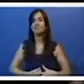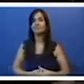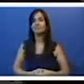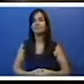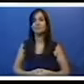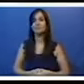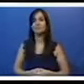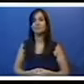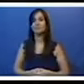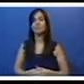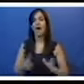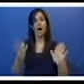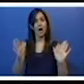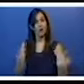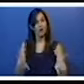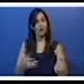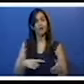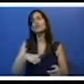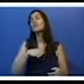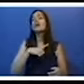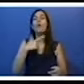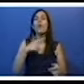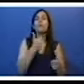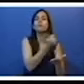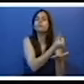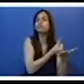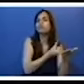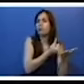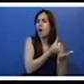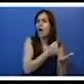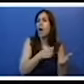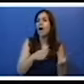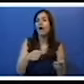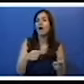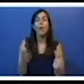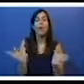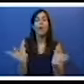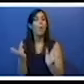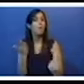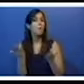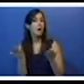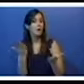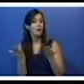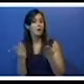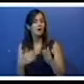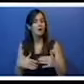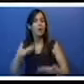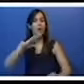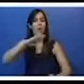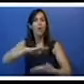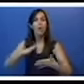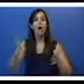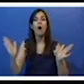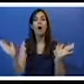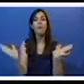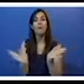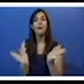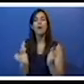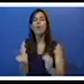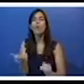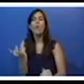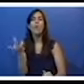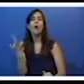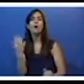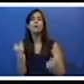três agora eu tenho o hexágono comparando com o trapézio quantos trapézios eu